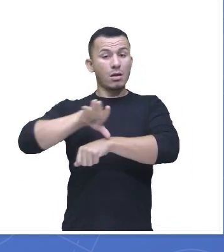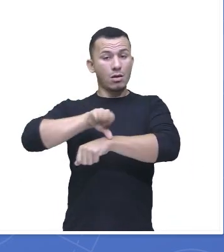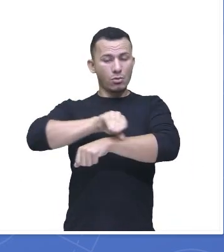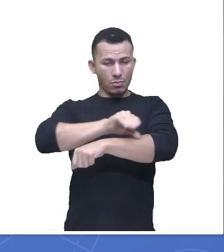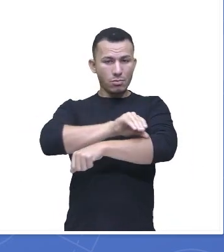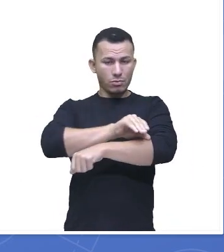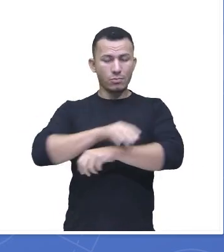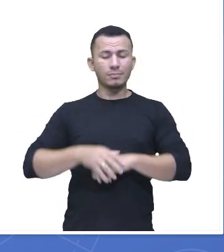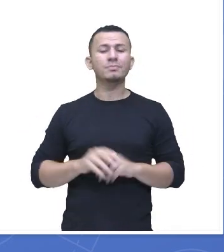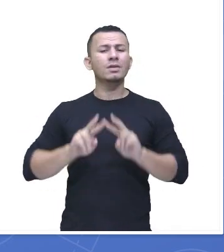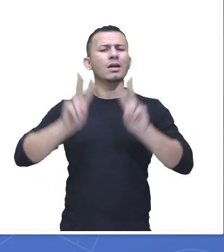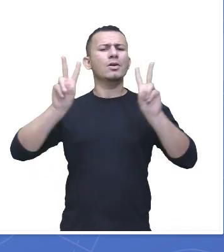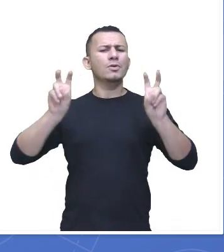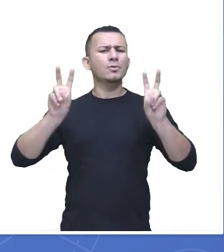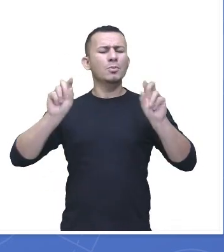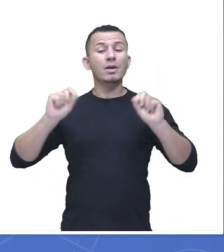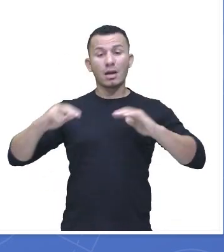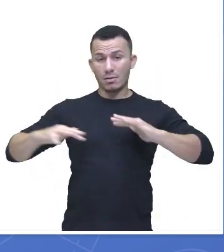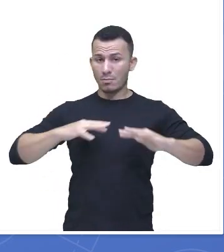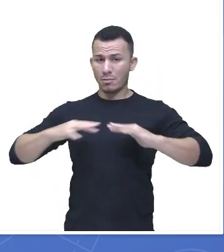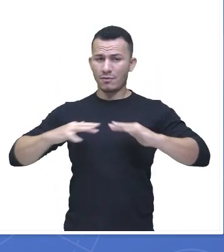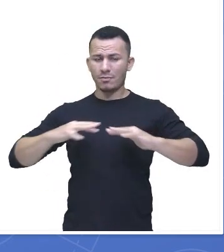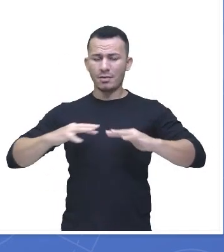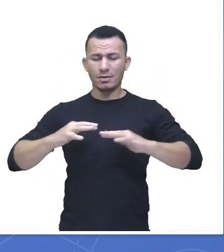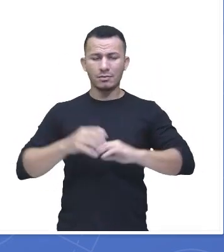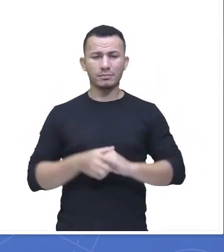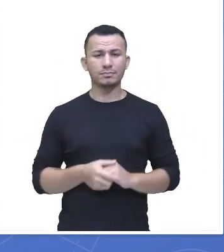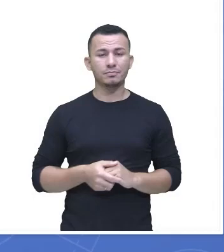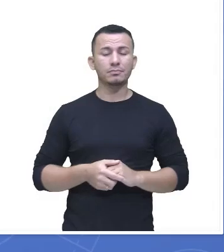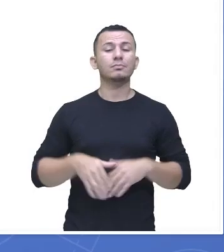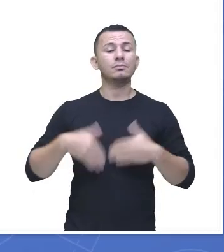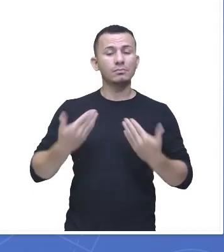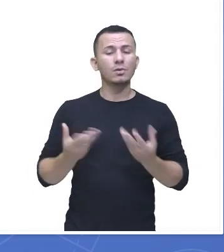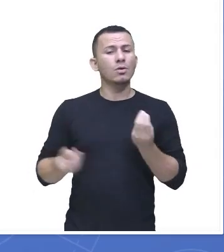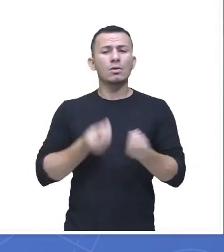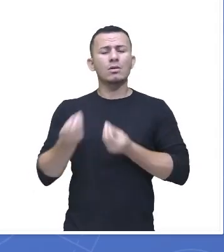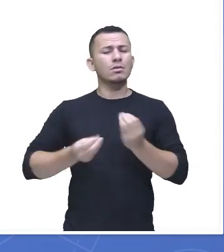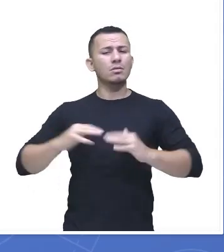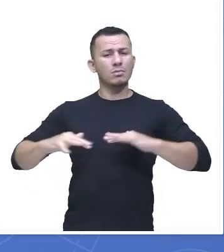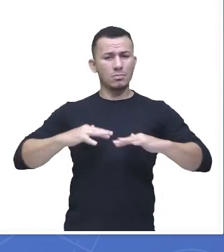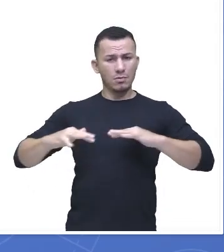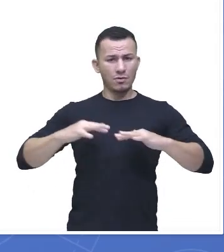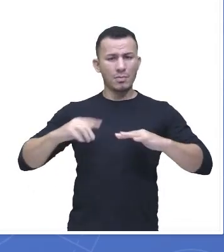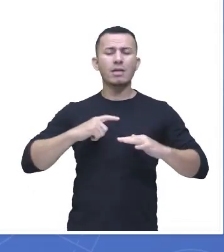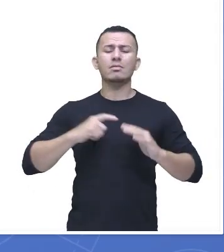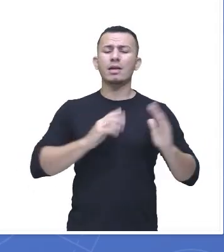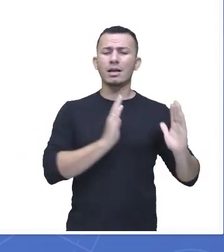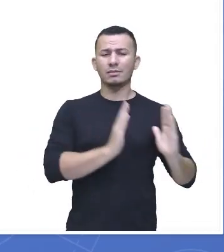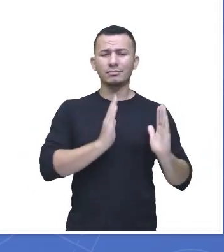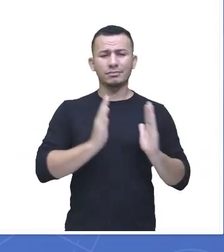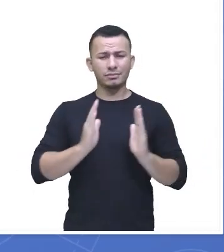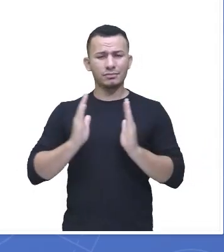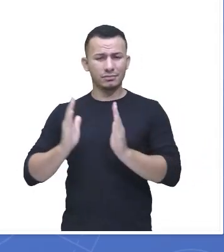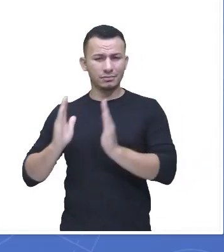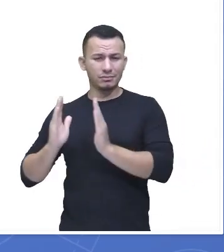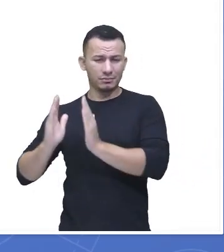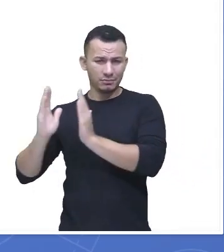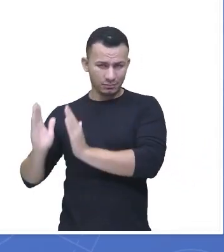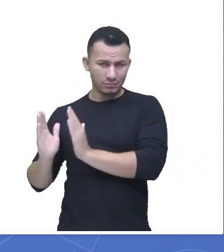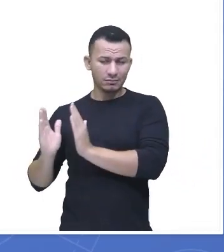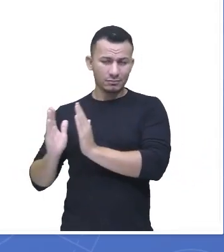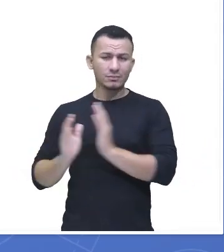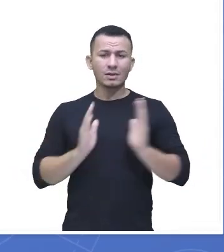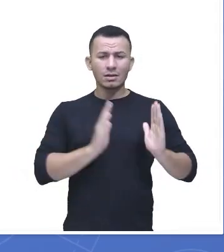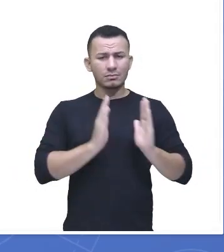falando sobre o quê? Sobre movimento. Então, para acontecer o movimento, tem uma série de coisas,